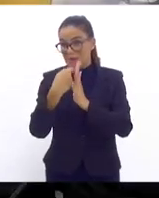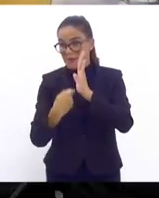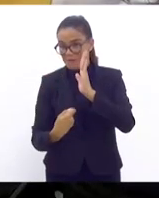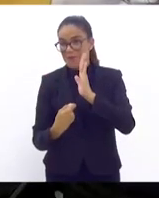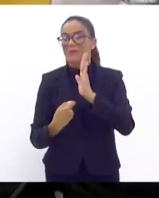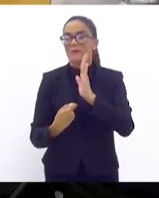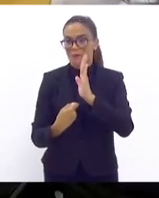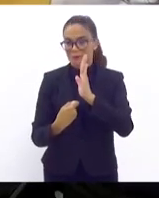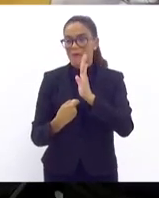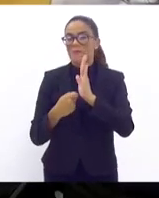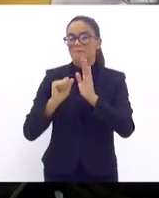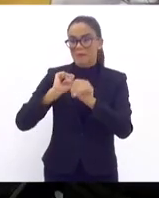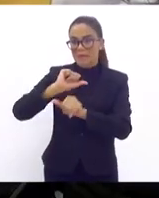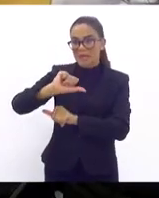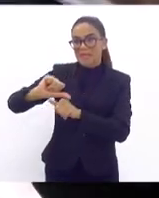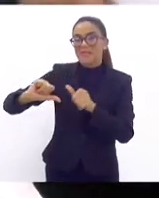propõe